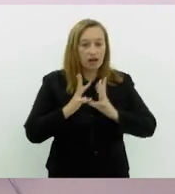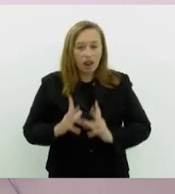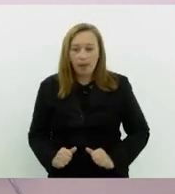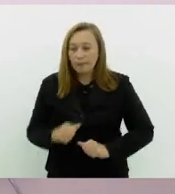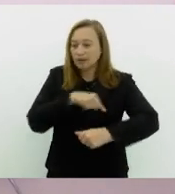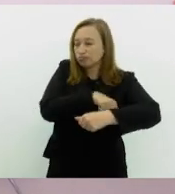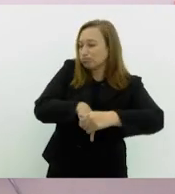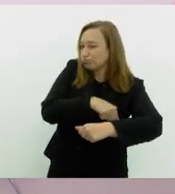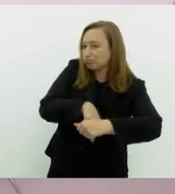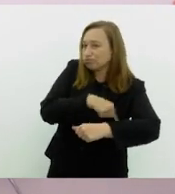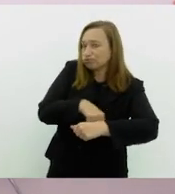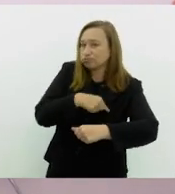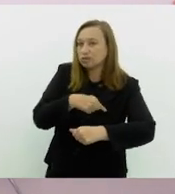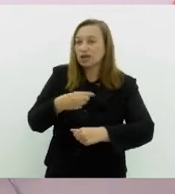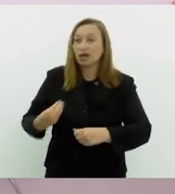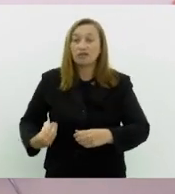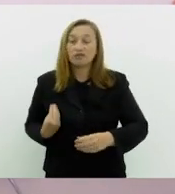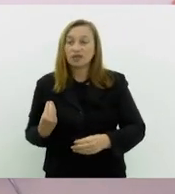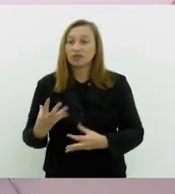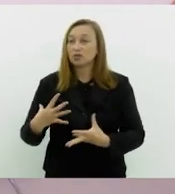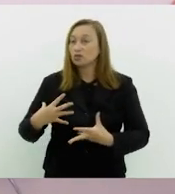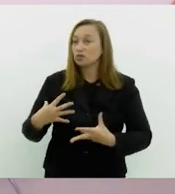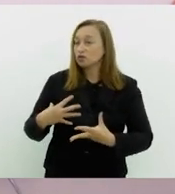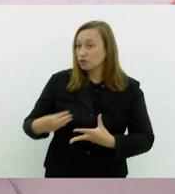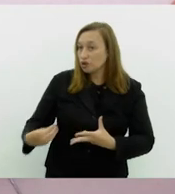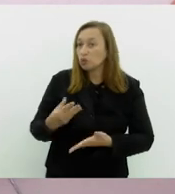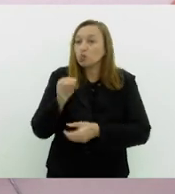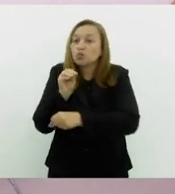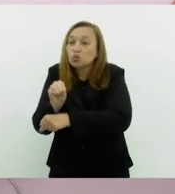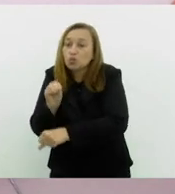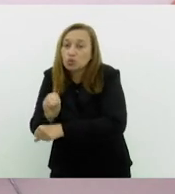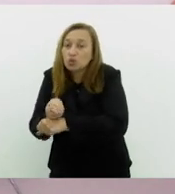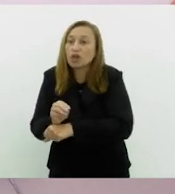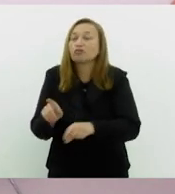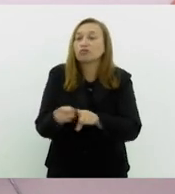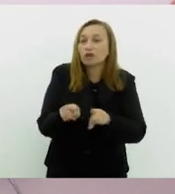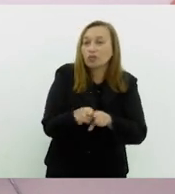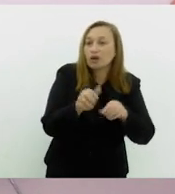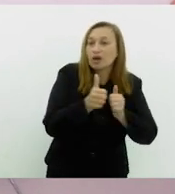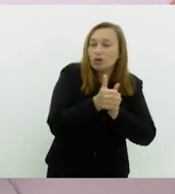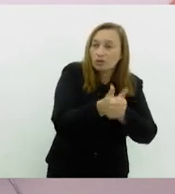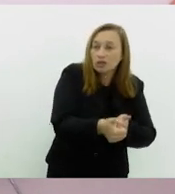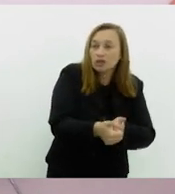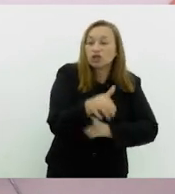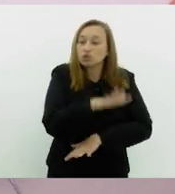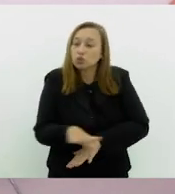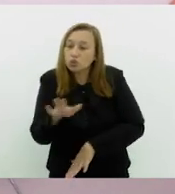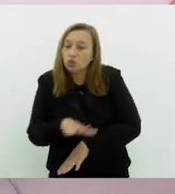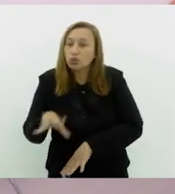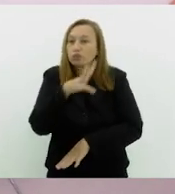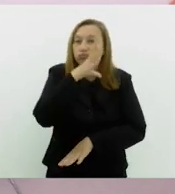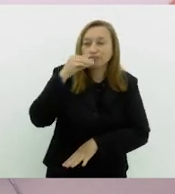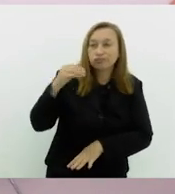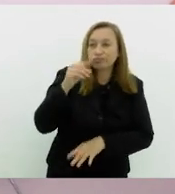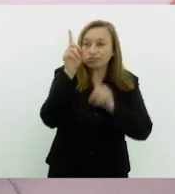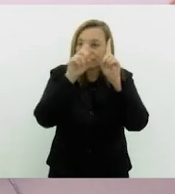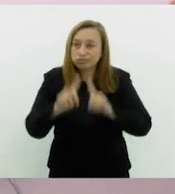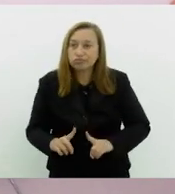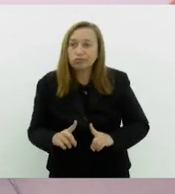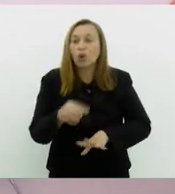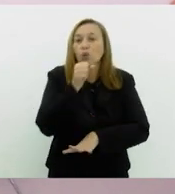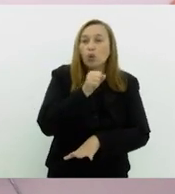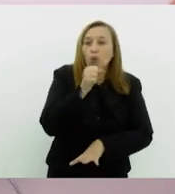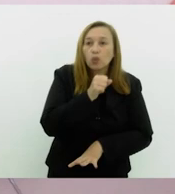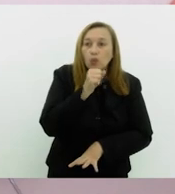cozinha, organização da vida cotidiana, seja no papel de cuidadora ou acompanhante de jovens, crianças, pessoas com deficiência,